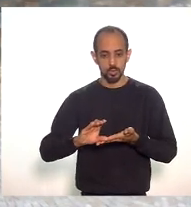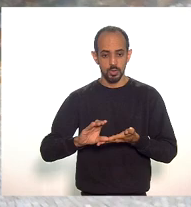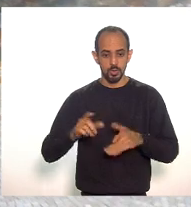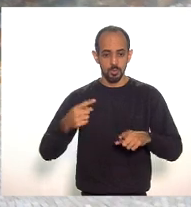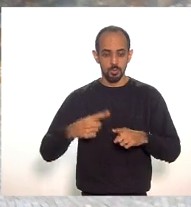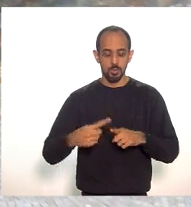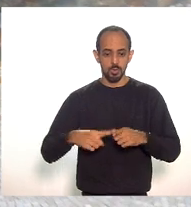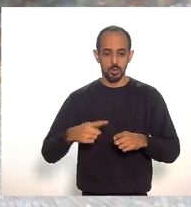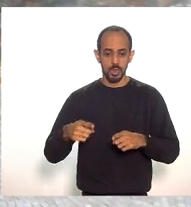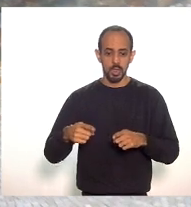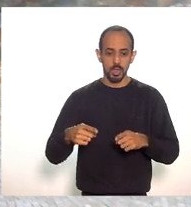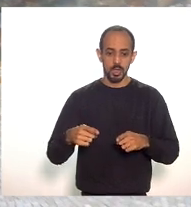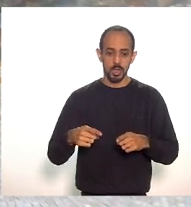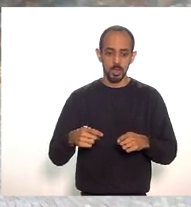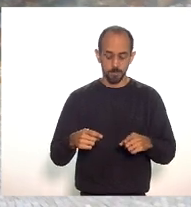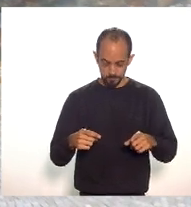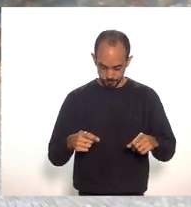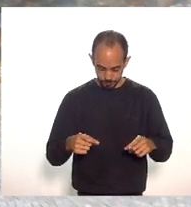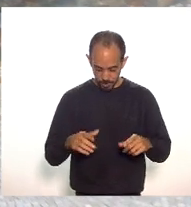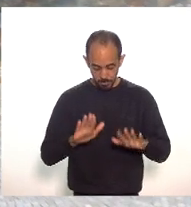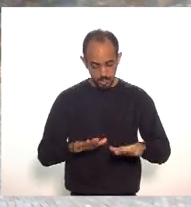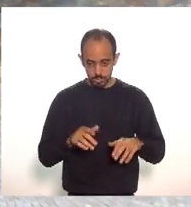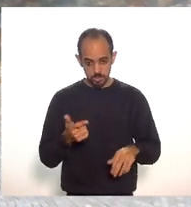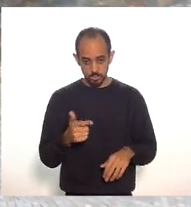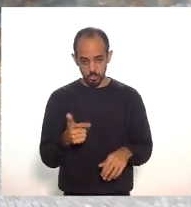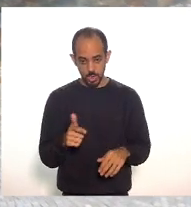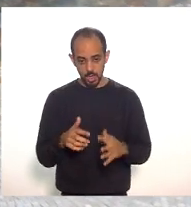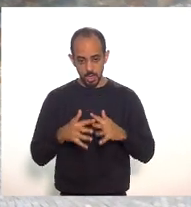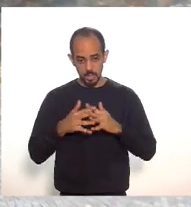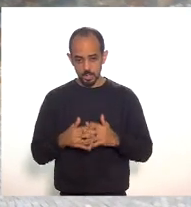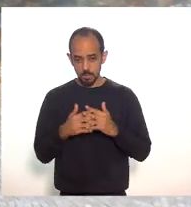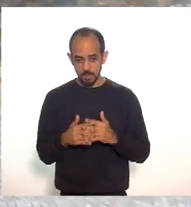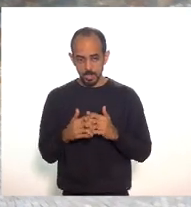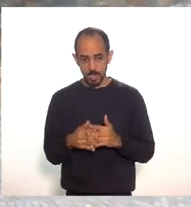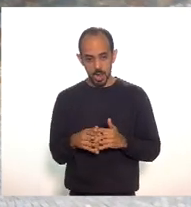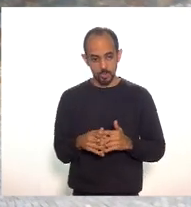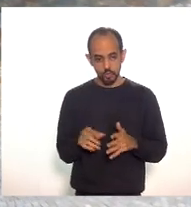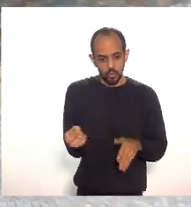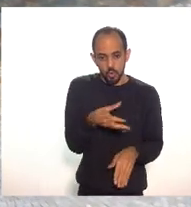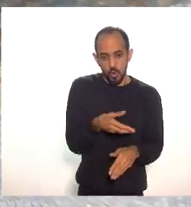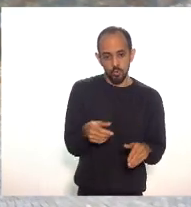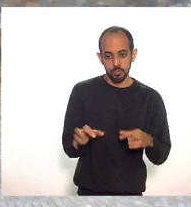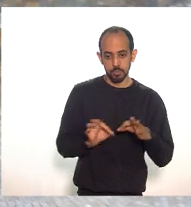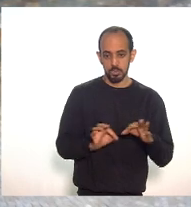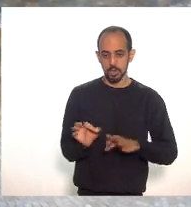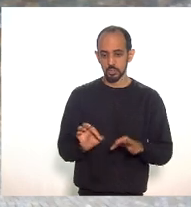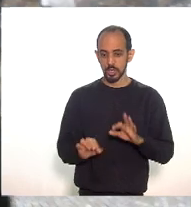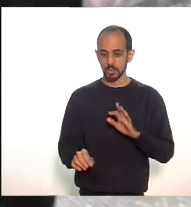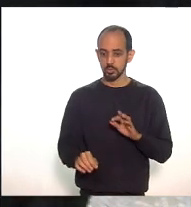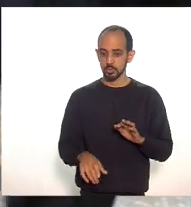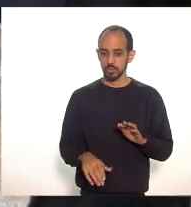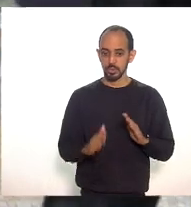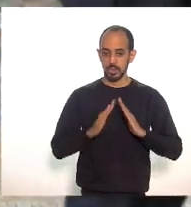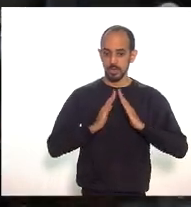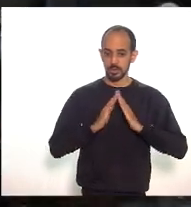Legislativa sem atrapalhar em nada o andamento de um novo projeto na casa